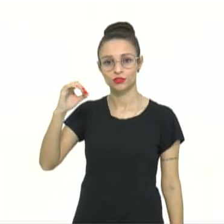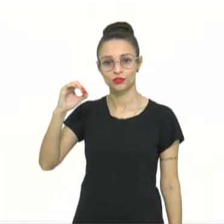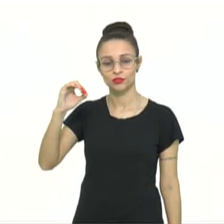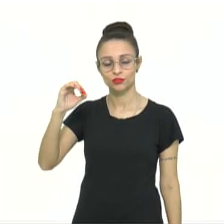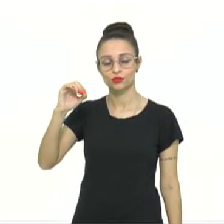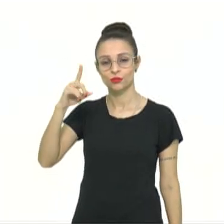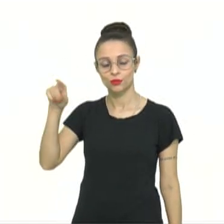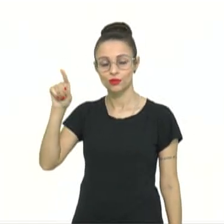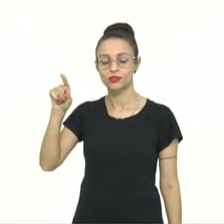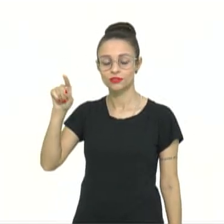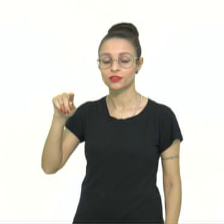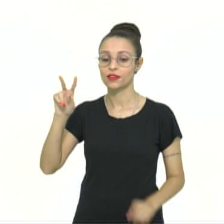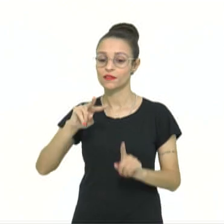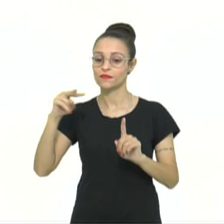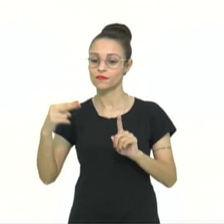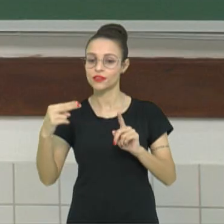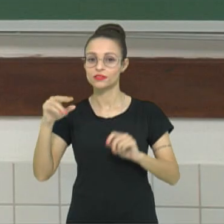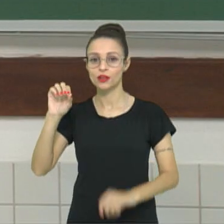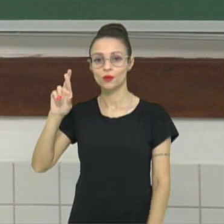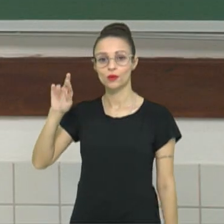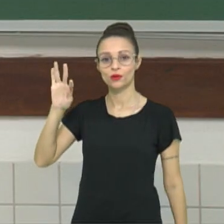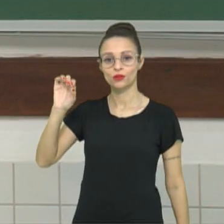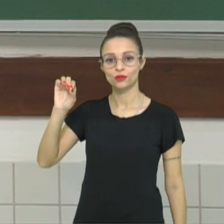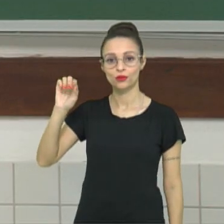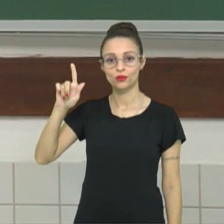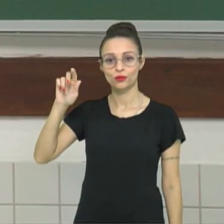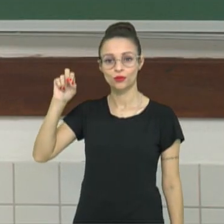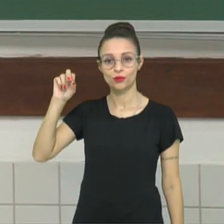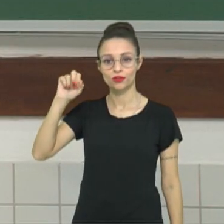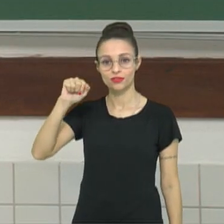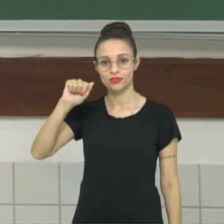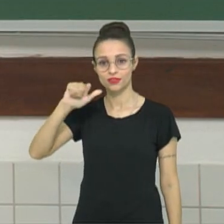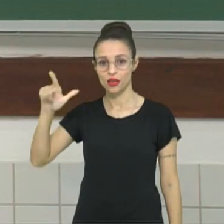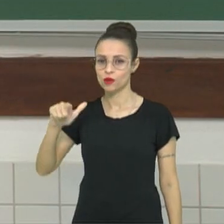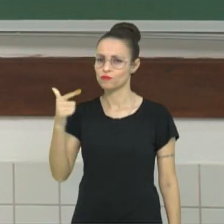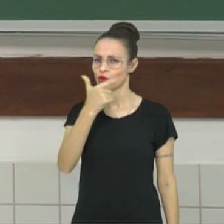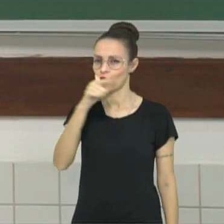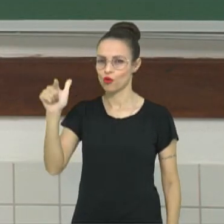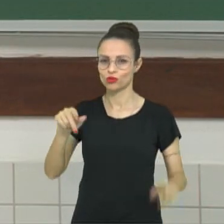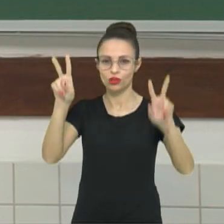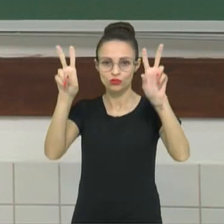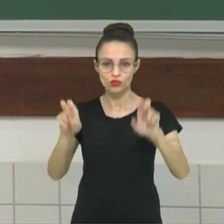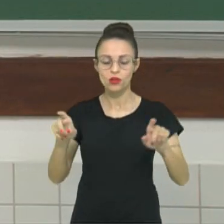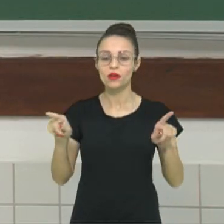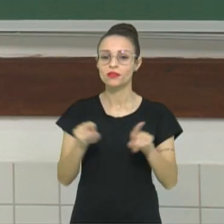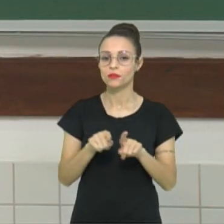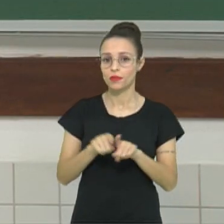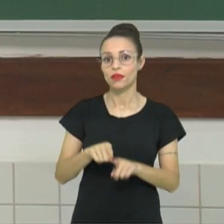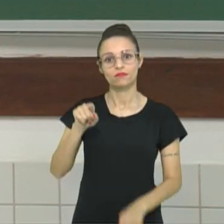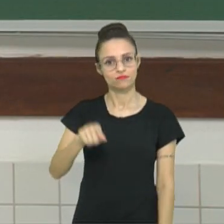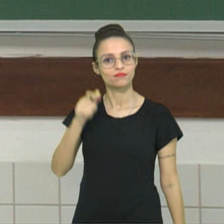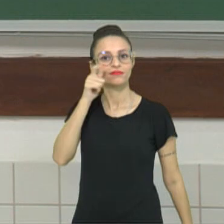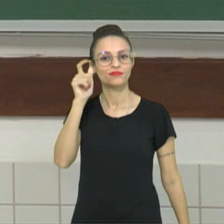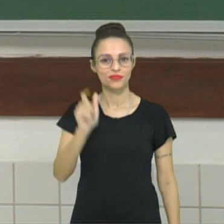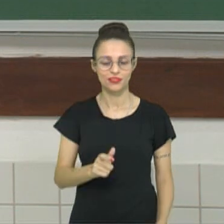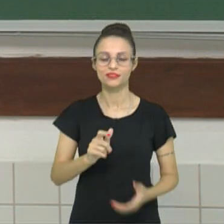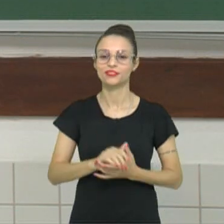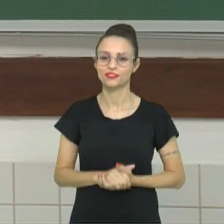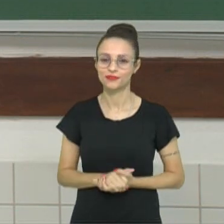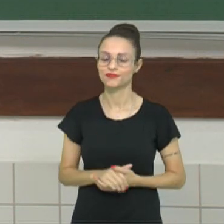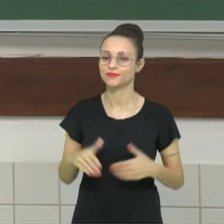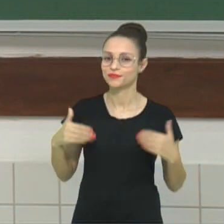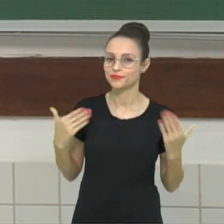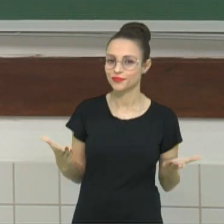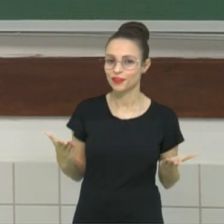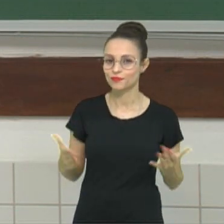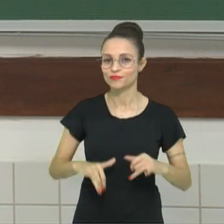e vistas ortogonais, né? Vamos mudar um pouco de assunto, mas também é super interessante. Então,